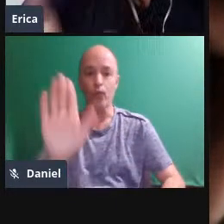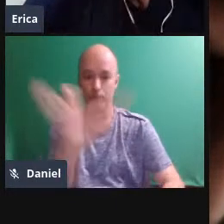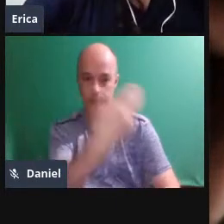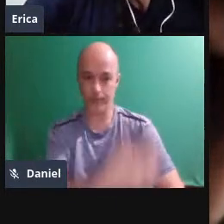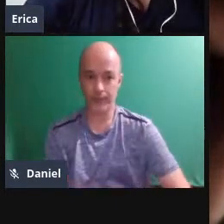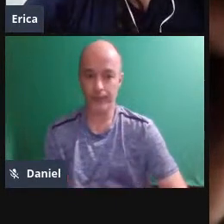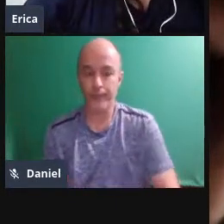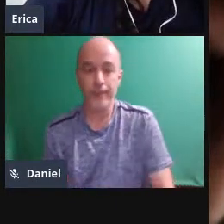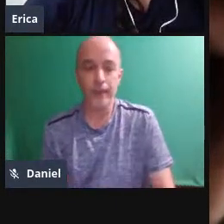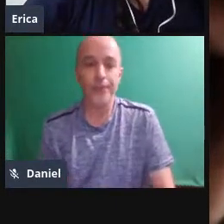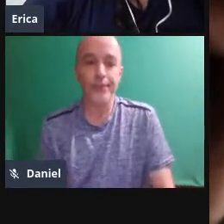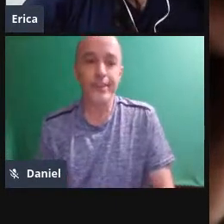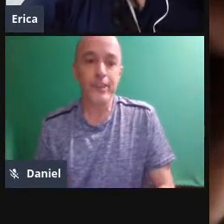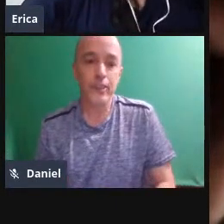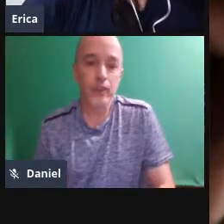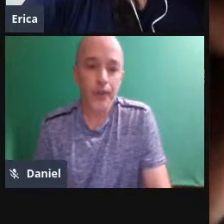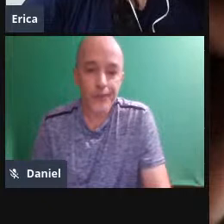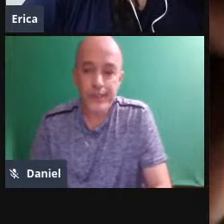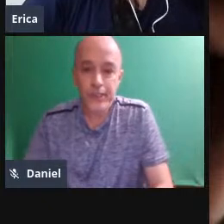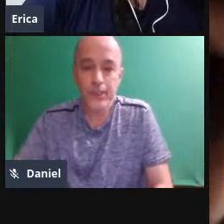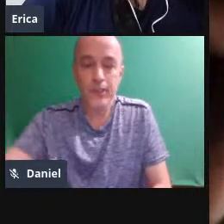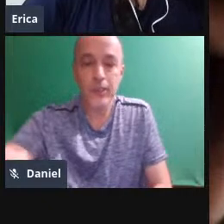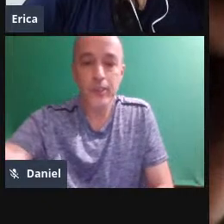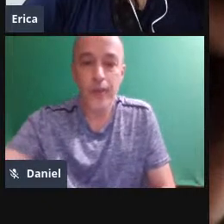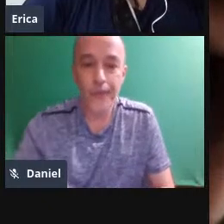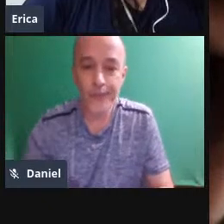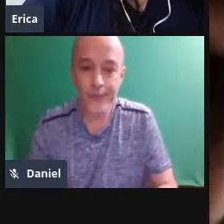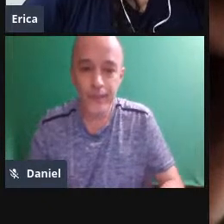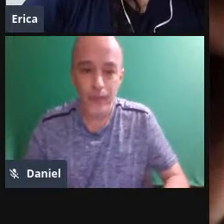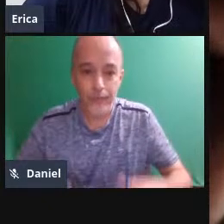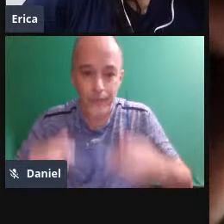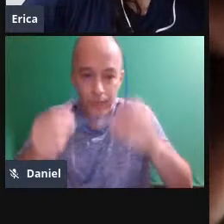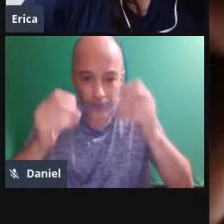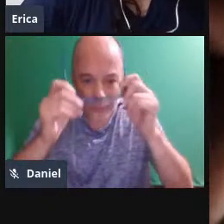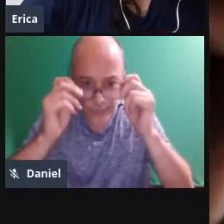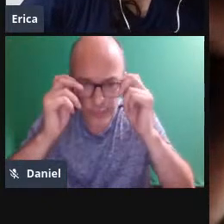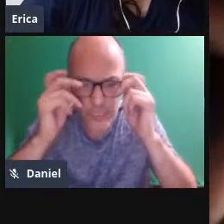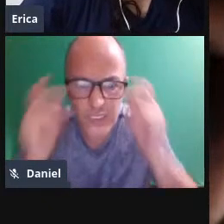é necessário algumas estratégias para que isso mude ou não.